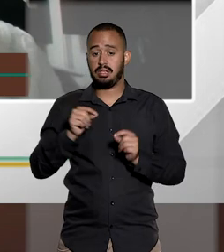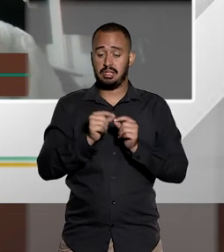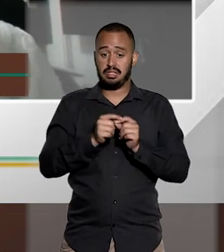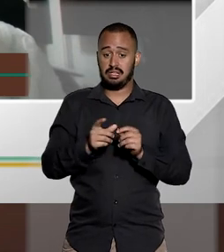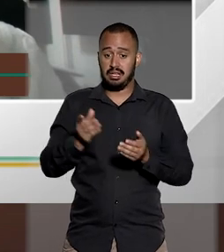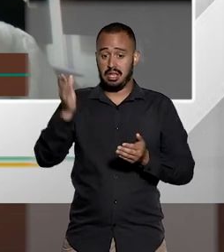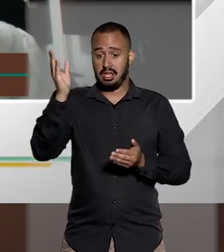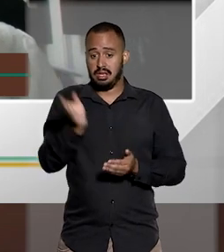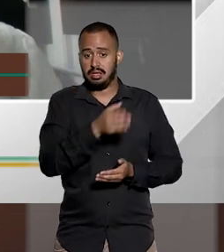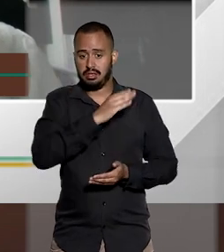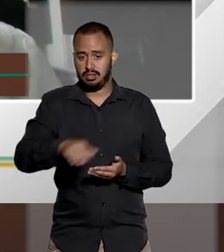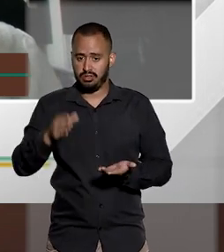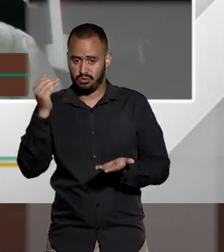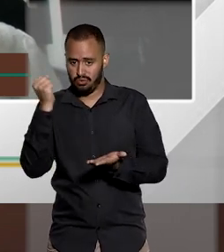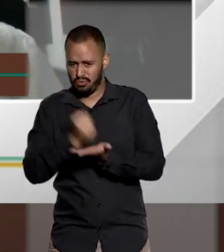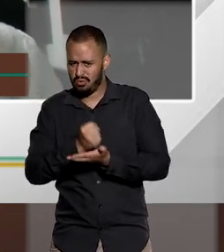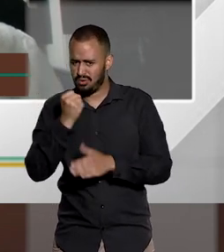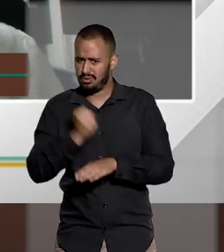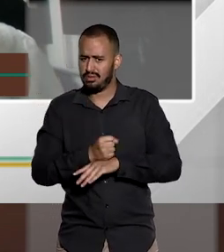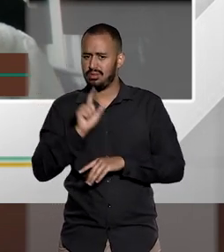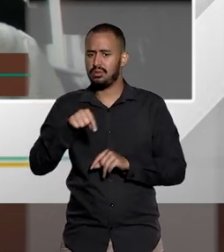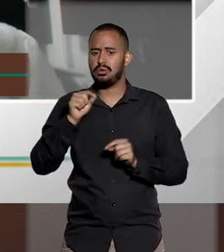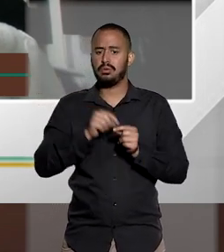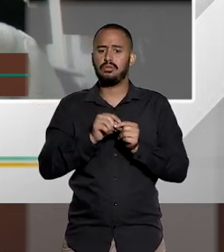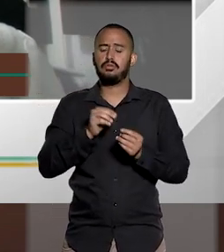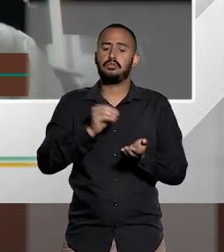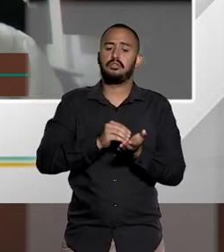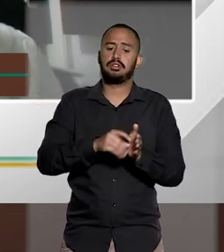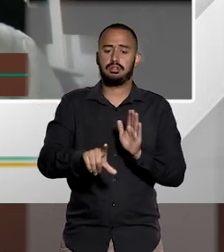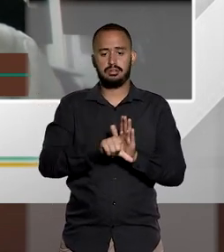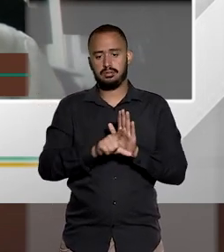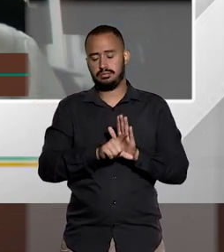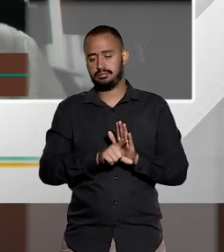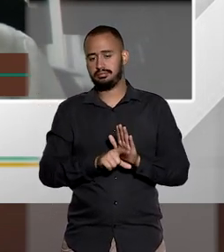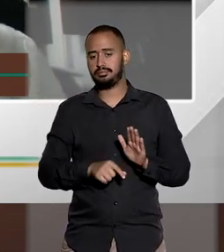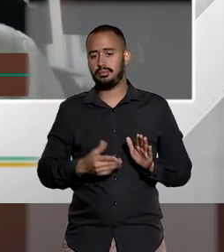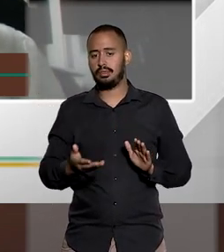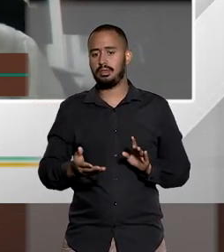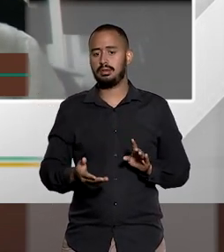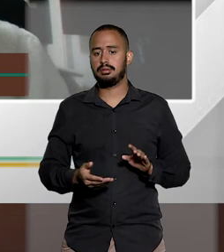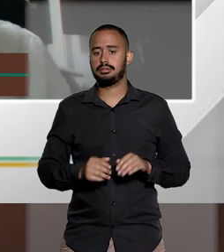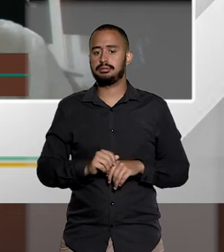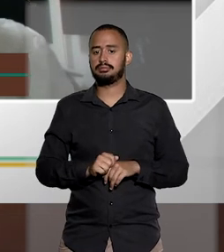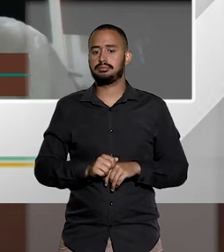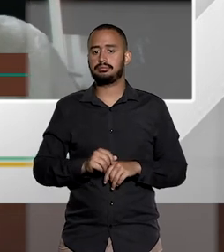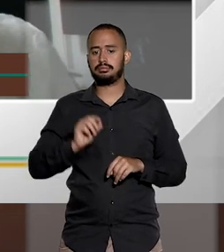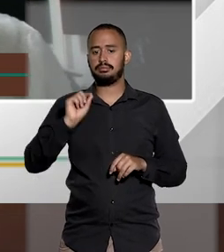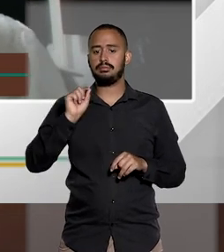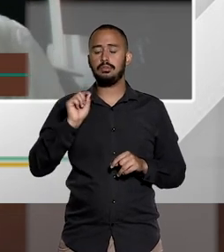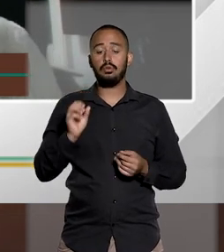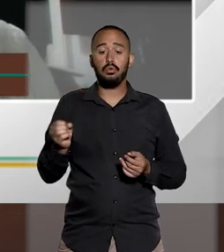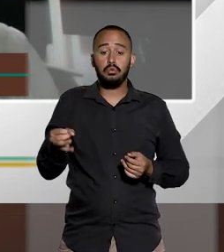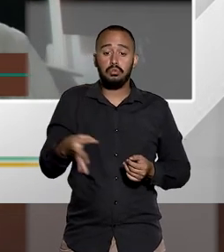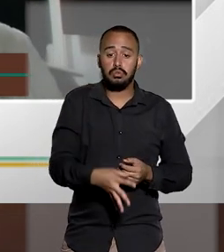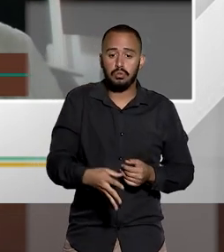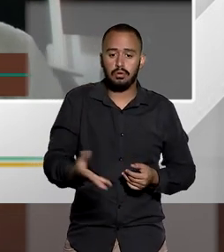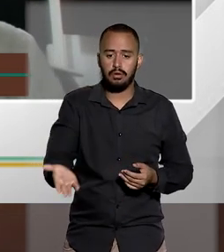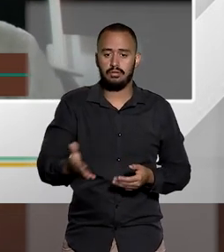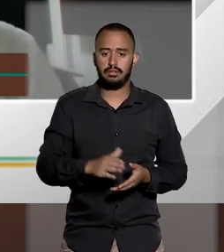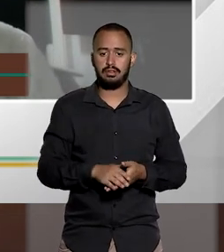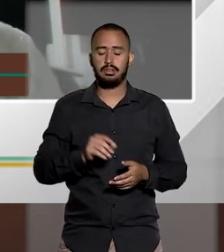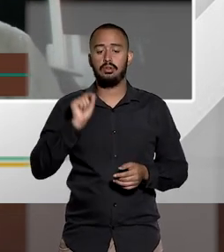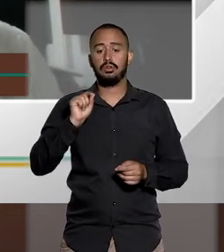anulação dos contratos, em caso de ilegalidade, houve uma grande inovação, né? Porque o que a